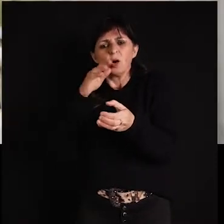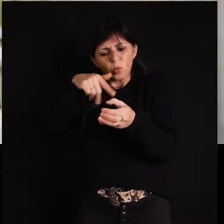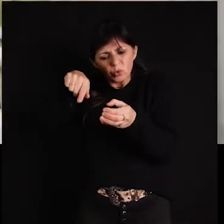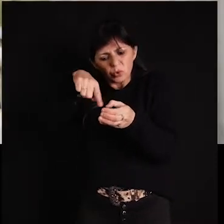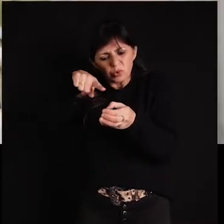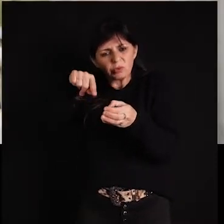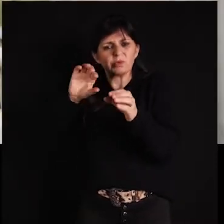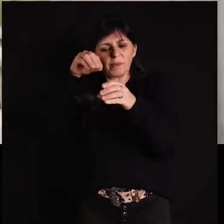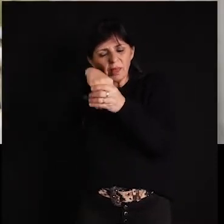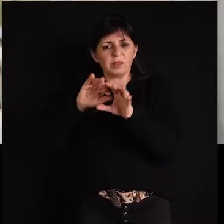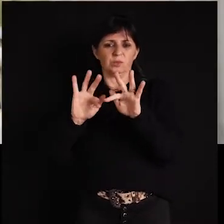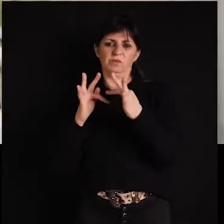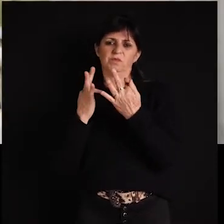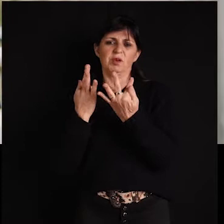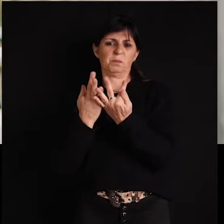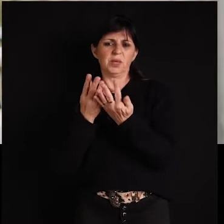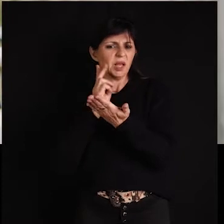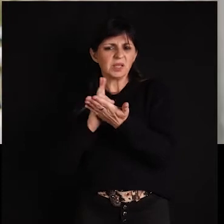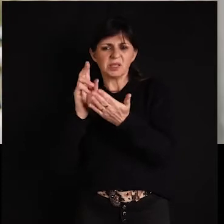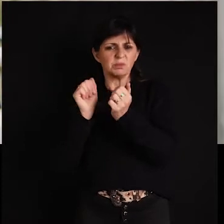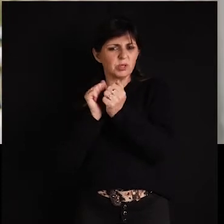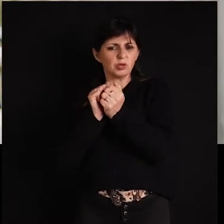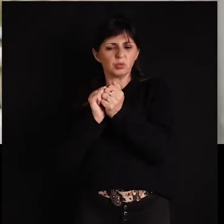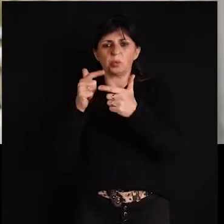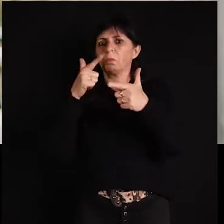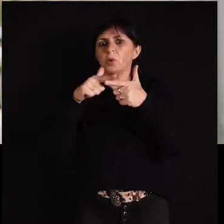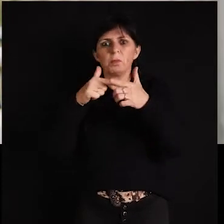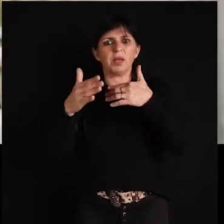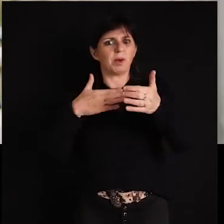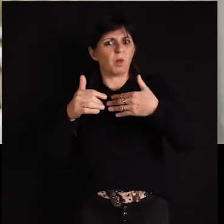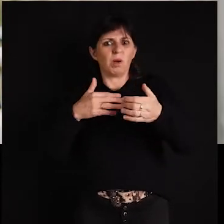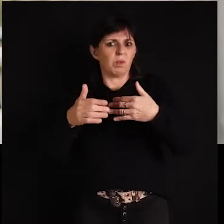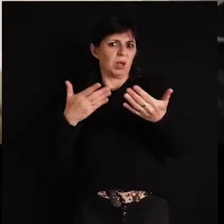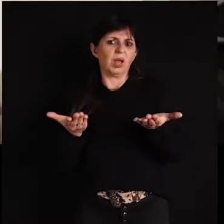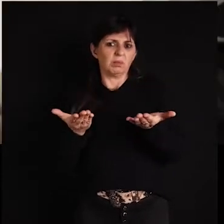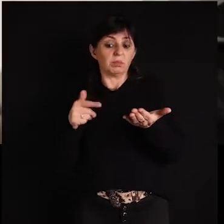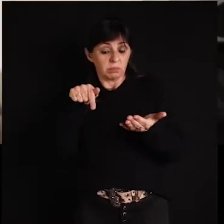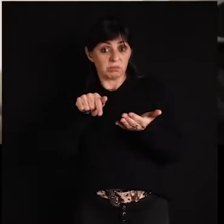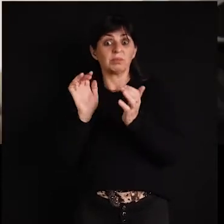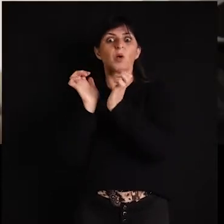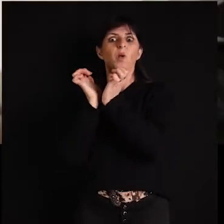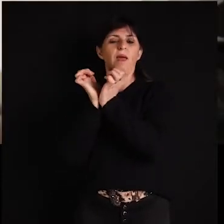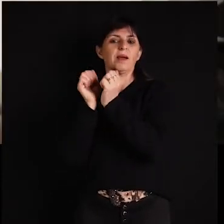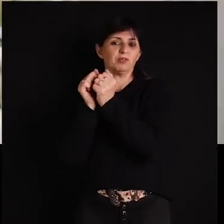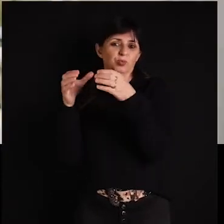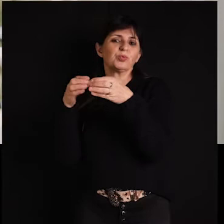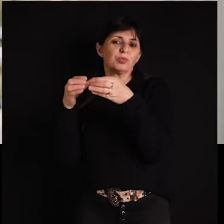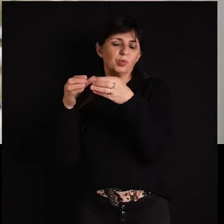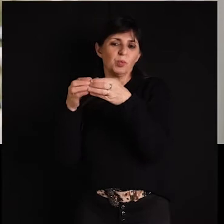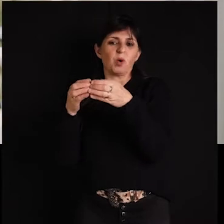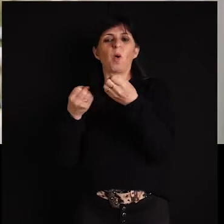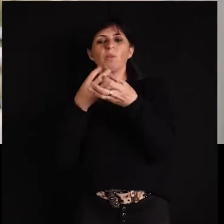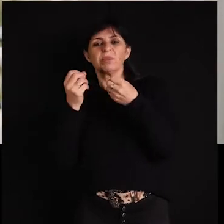que estar sempre ali. Acontece um problema ou outro com quem que você vai desabafar é com o teu colega, teu amigo que está junto contigo, né?